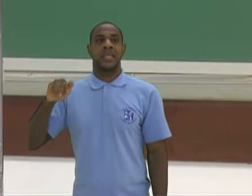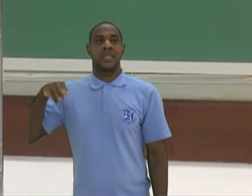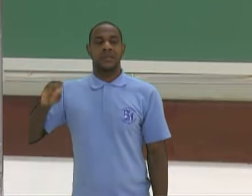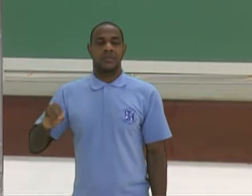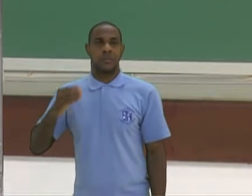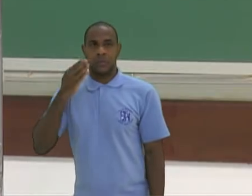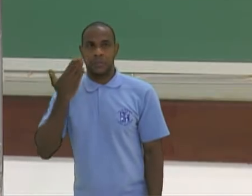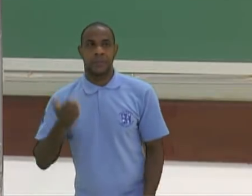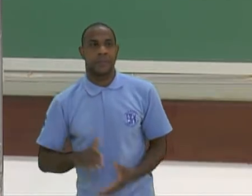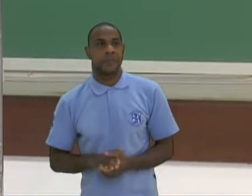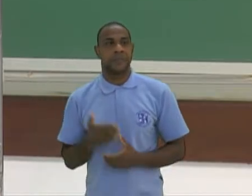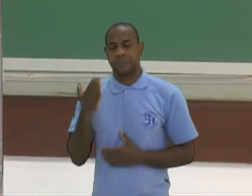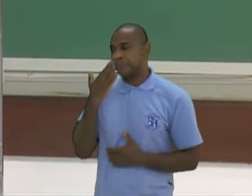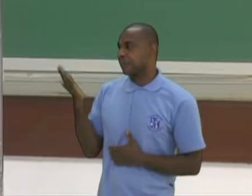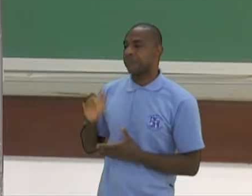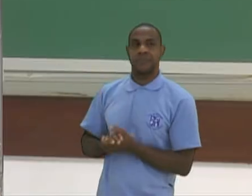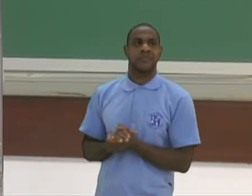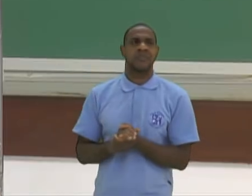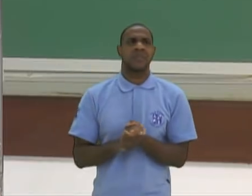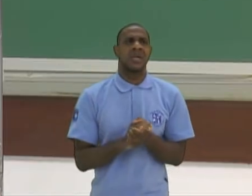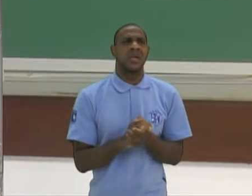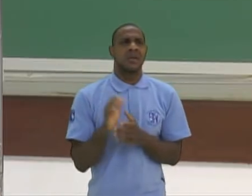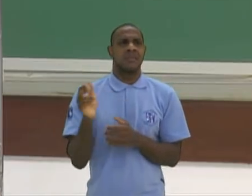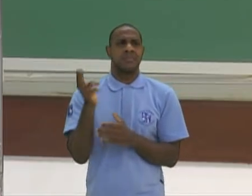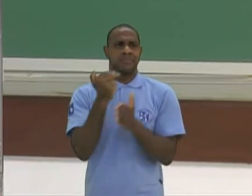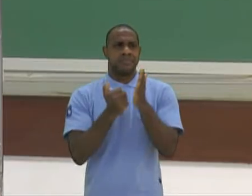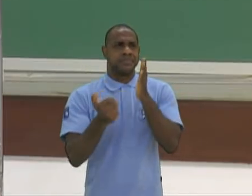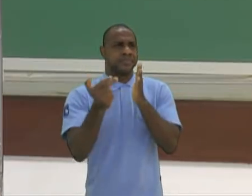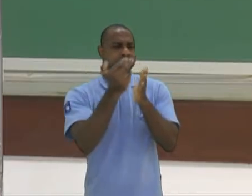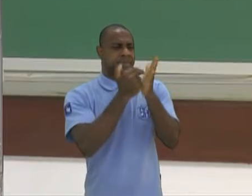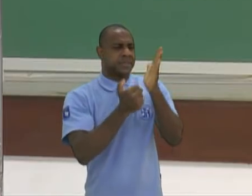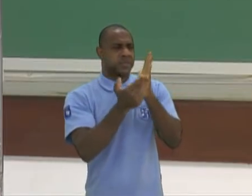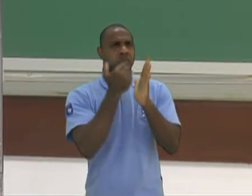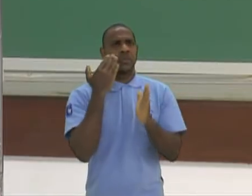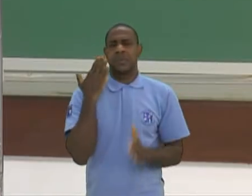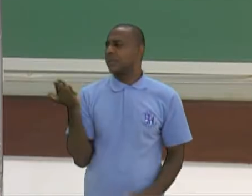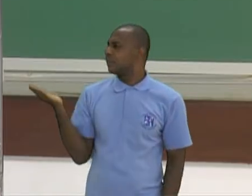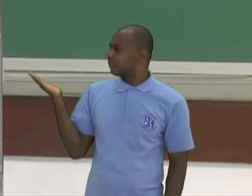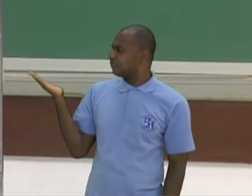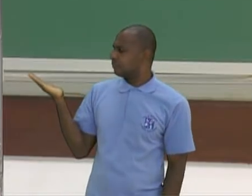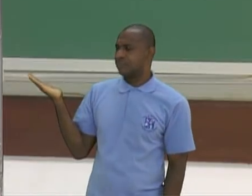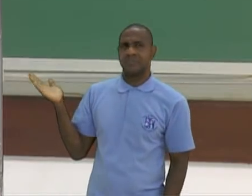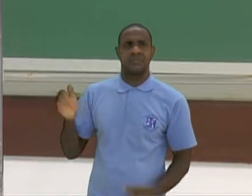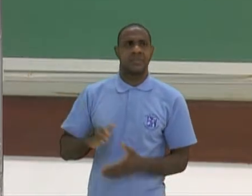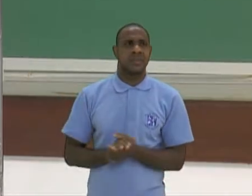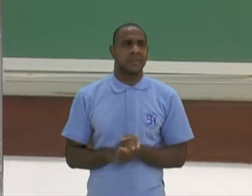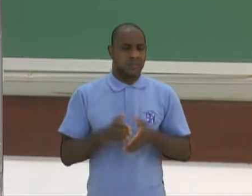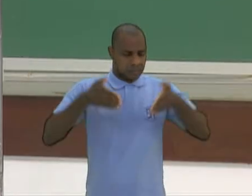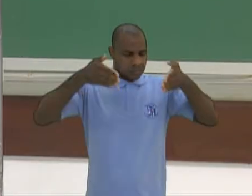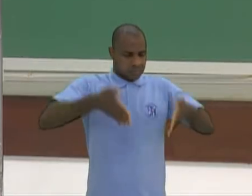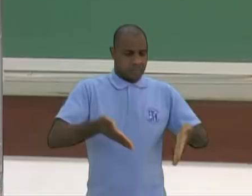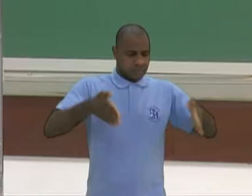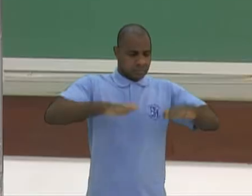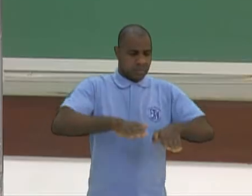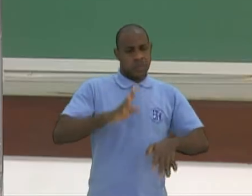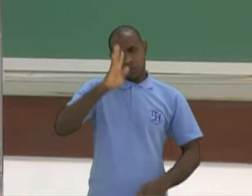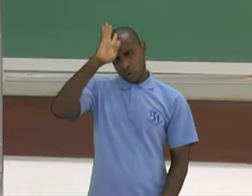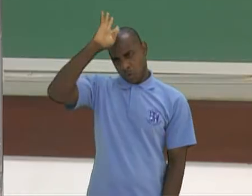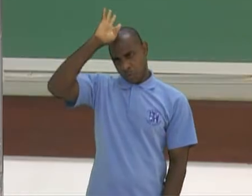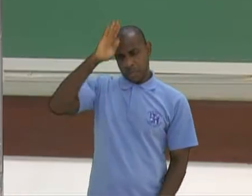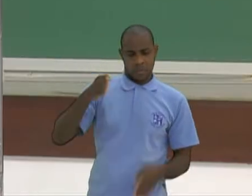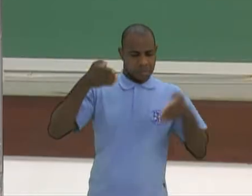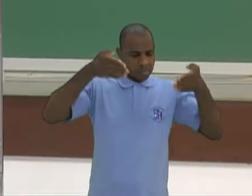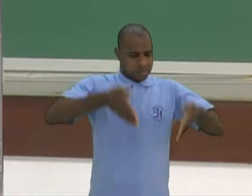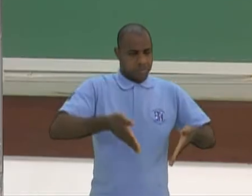Romano. Aqui uma outra pintura fantástica, galera. Ela é do século IV, ela é uma catacumba de Roma.